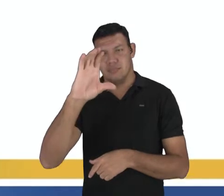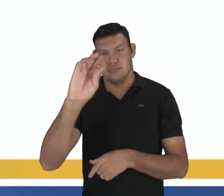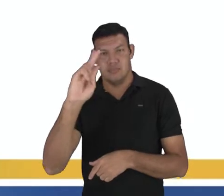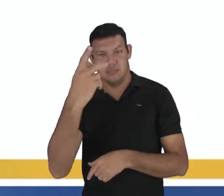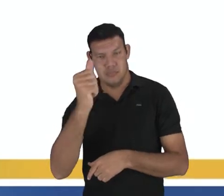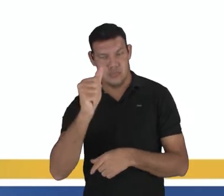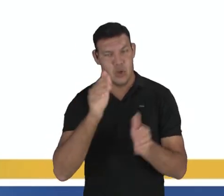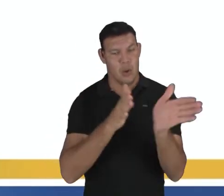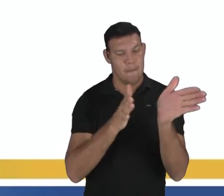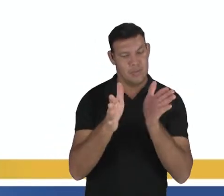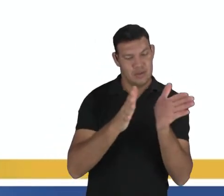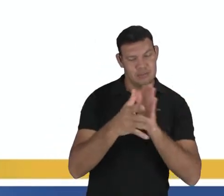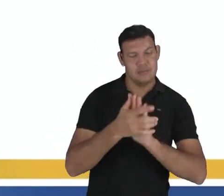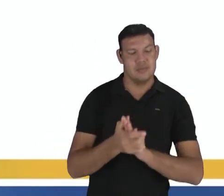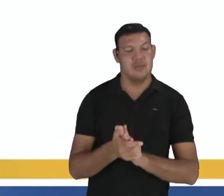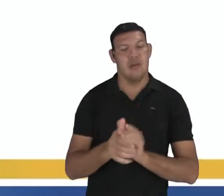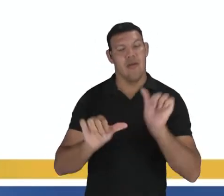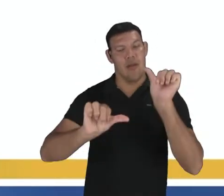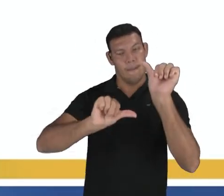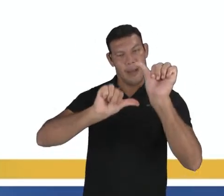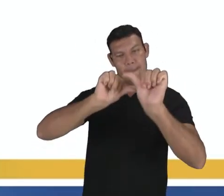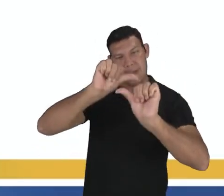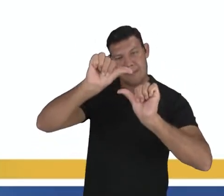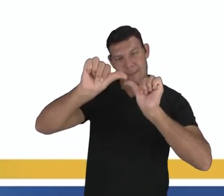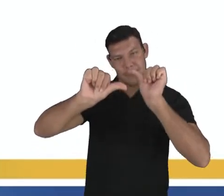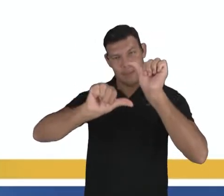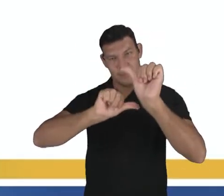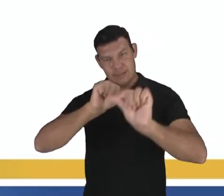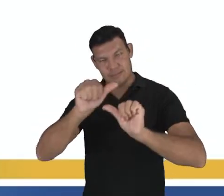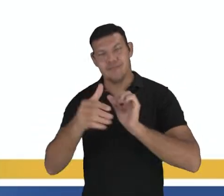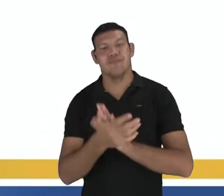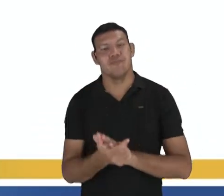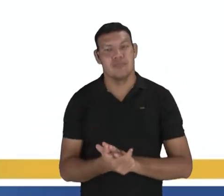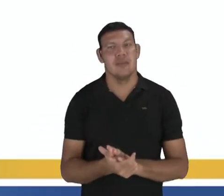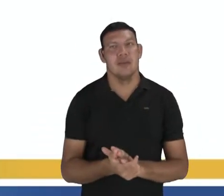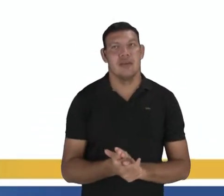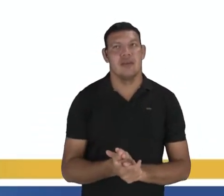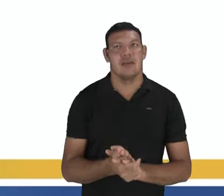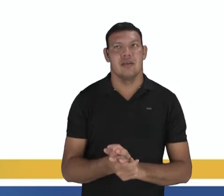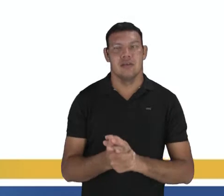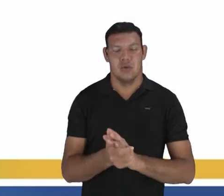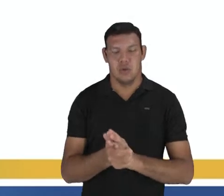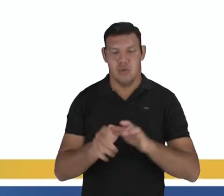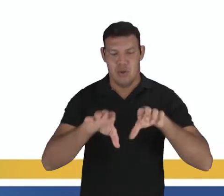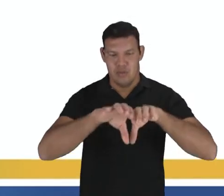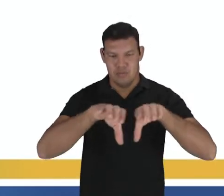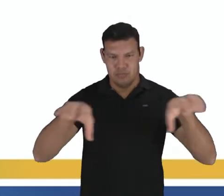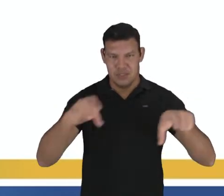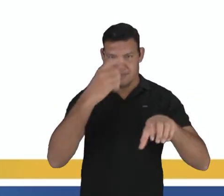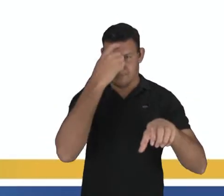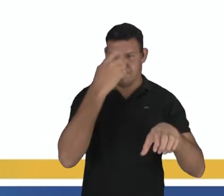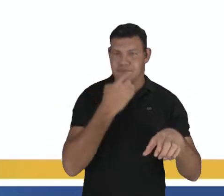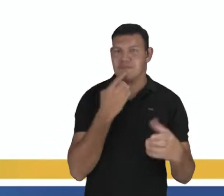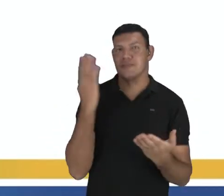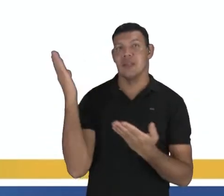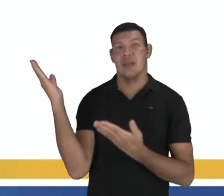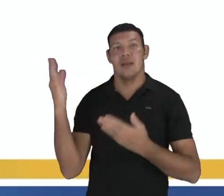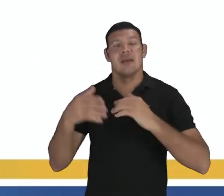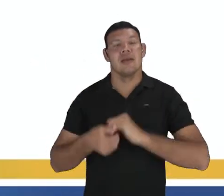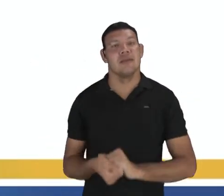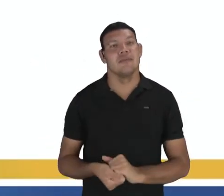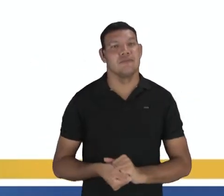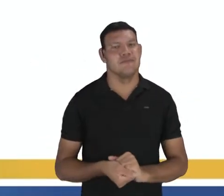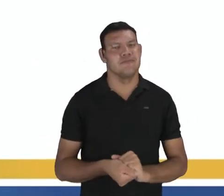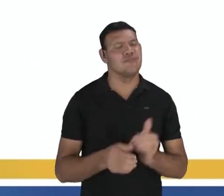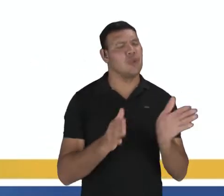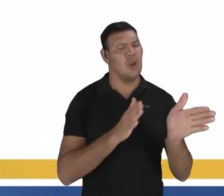todo um processo que vai se transformar em pelas de borracha, que são essas fotos aí que vocês podem ver. E tem